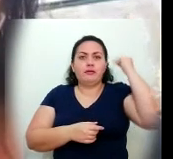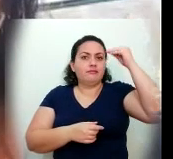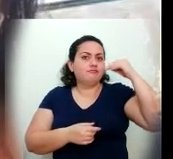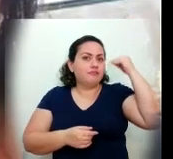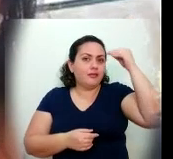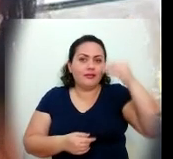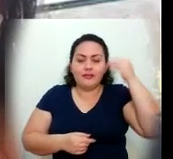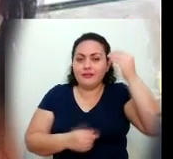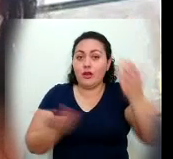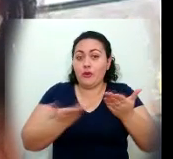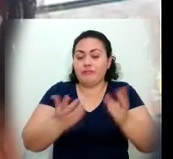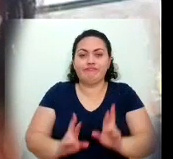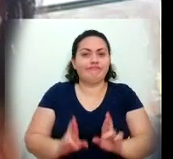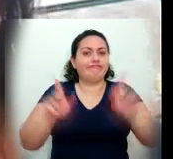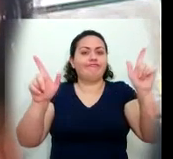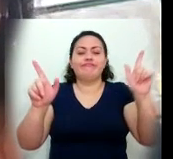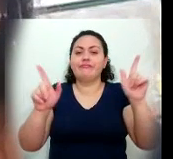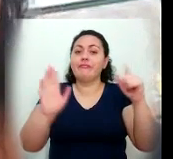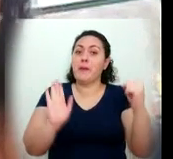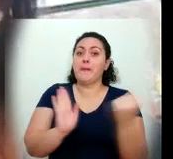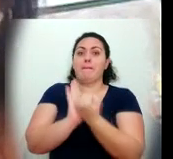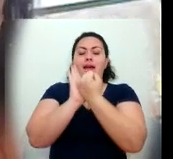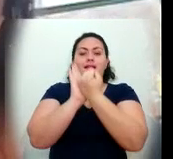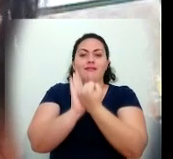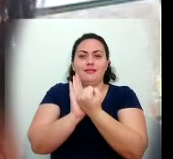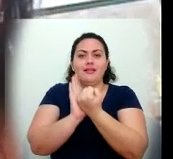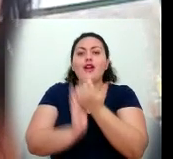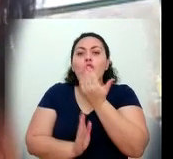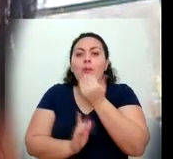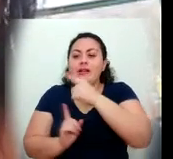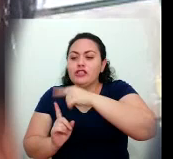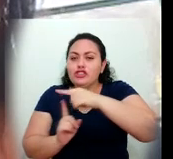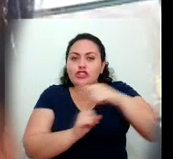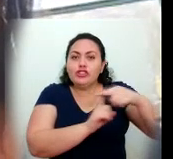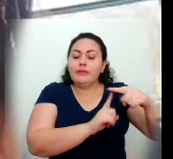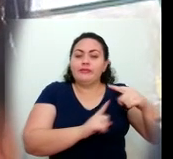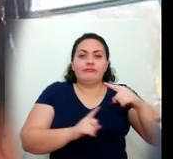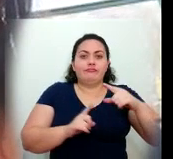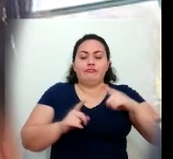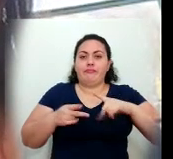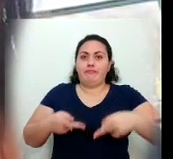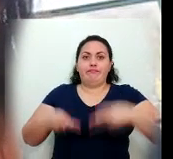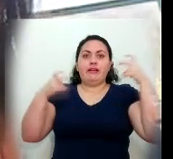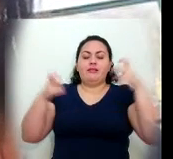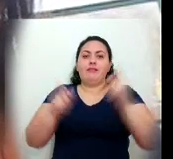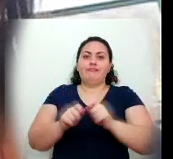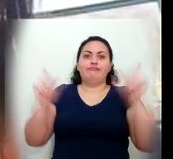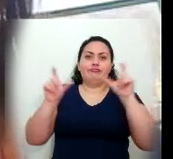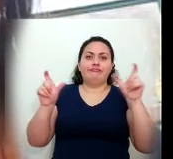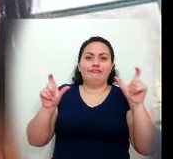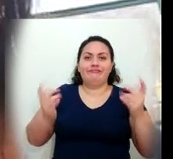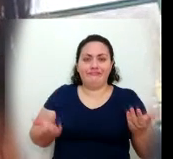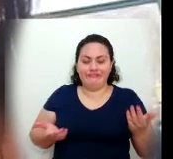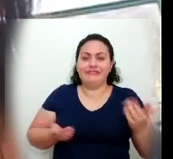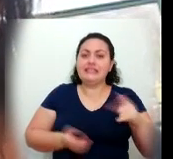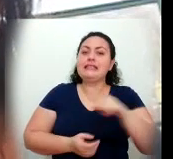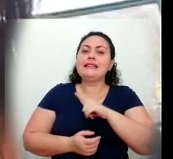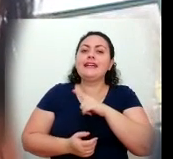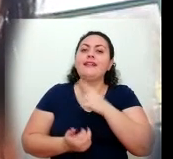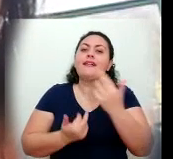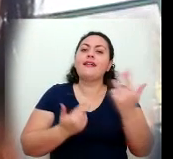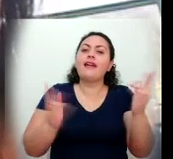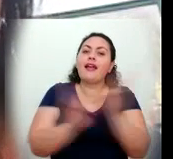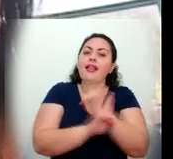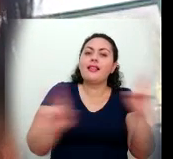Uhum. essa, essa marca ela vai ficar muito mais visível. Né? Eu acho que essa relação